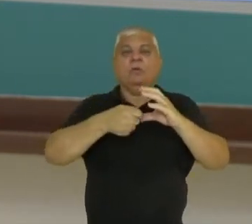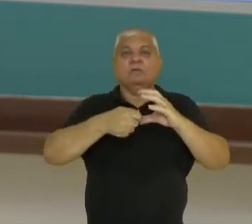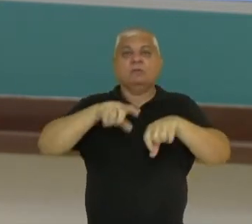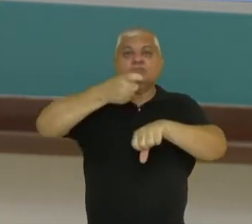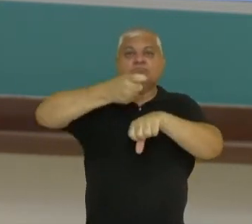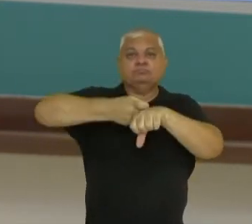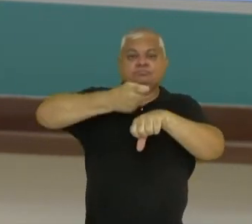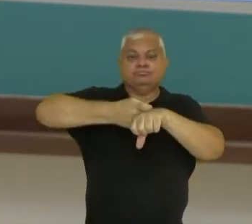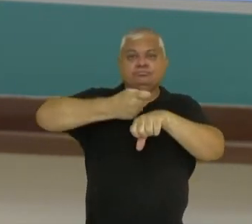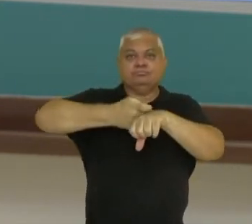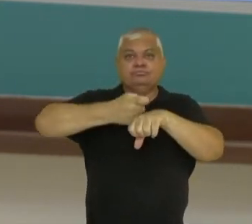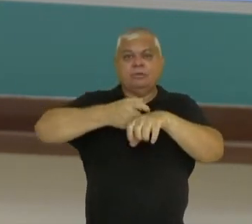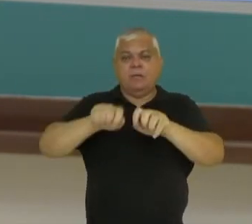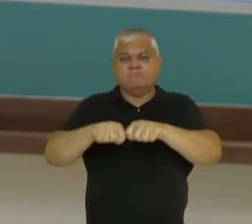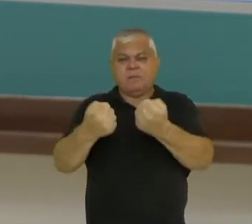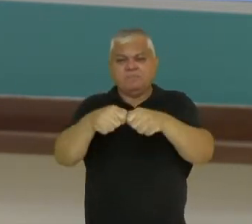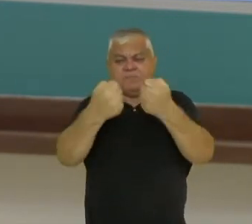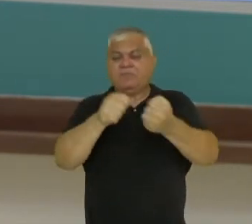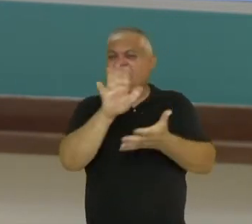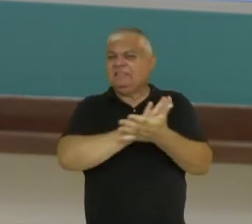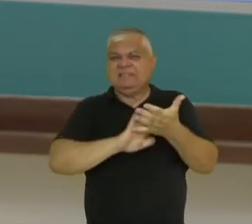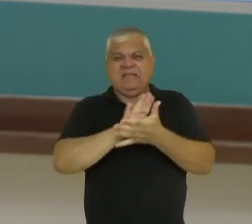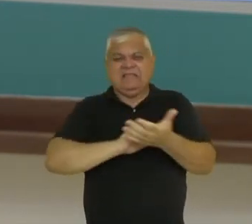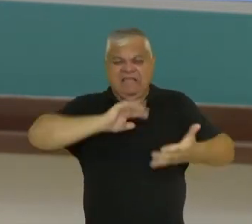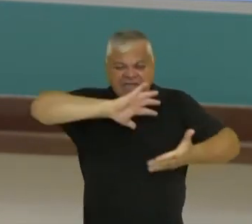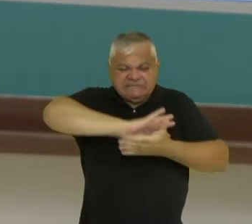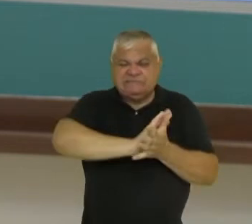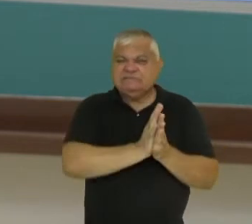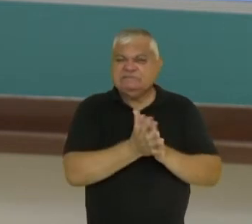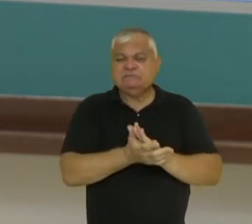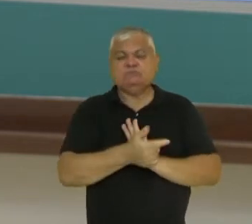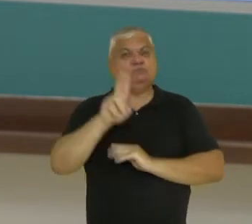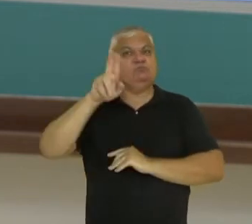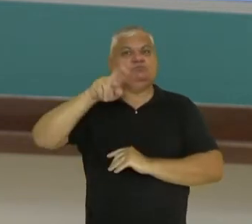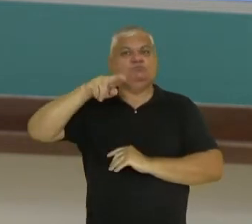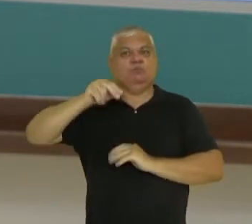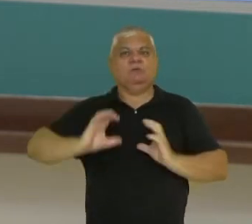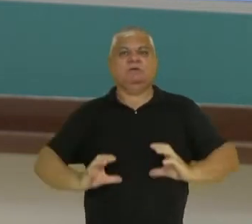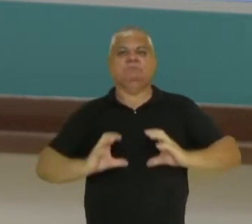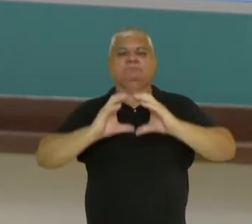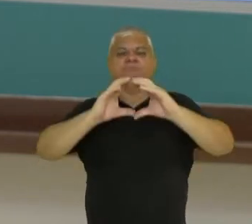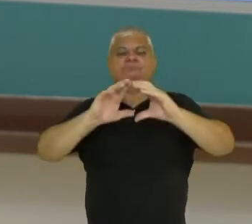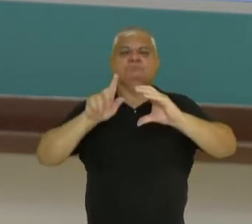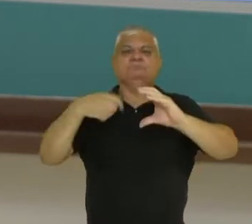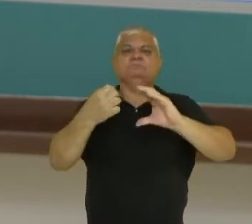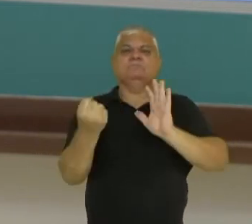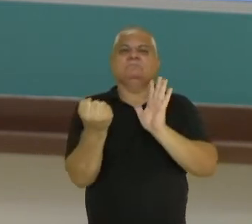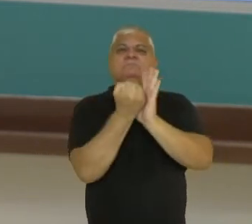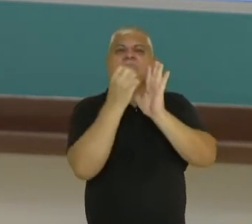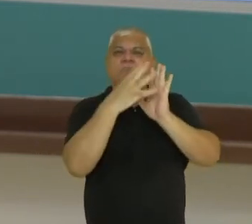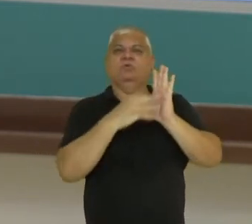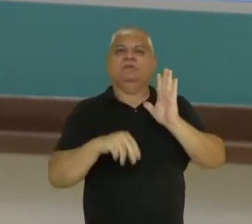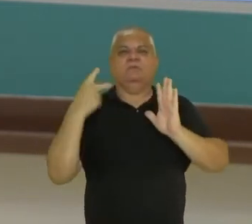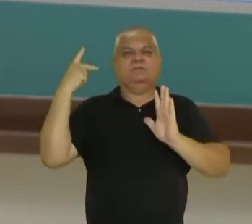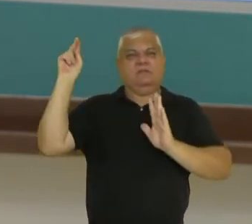maciço, né, indivisível e indestrutível. Então seria essa formação aí para o modelo atômico do Dalton.